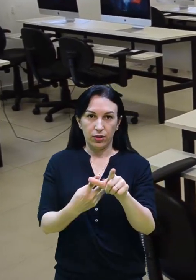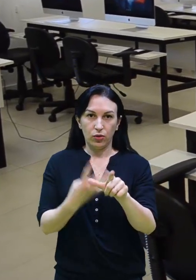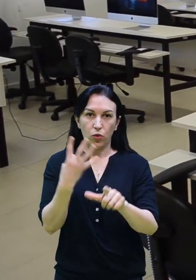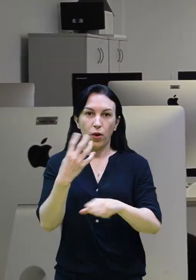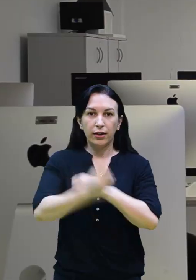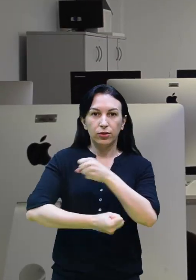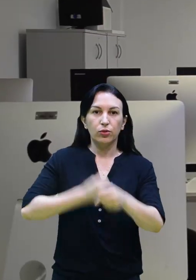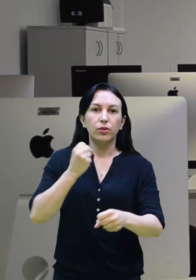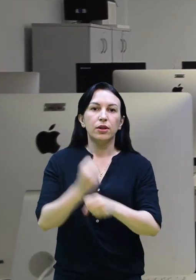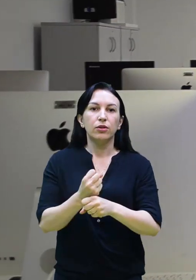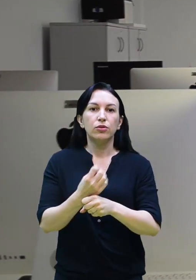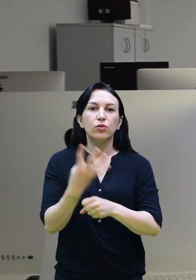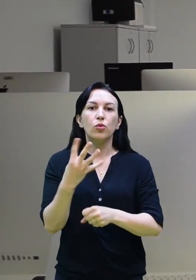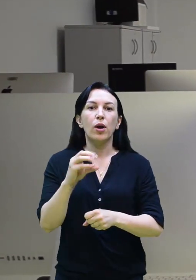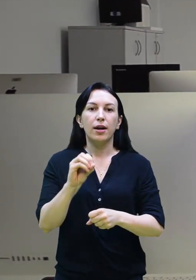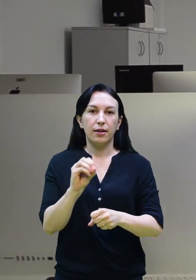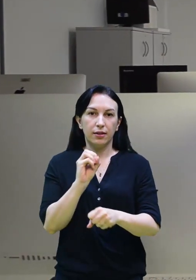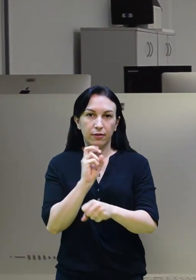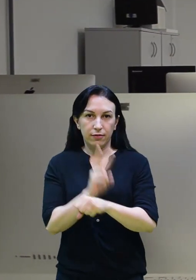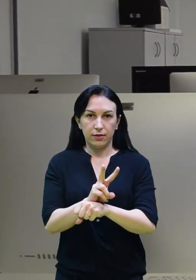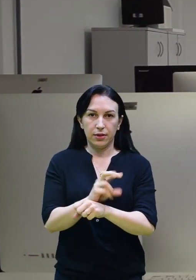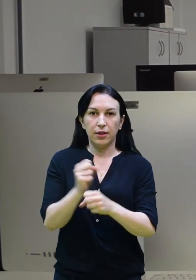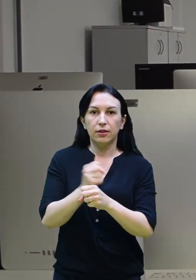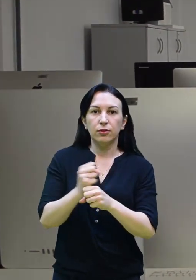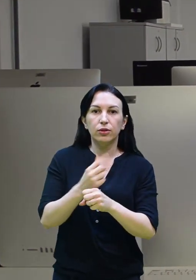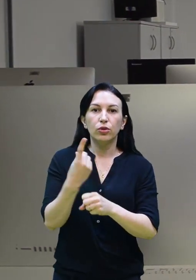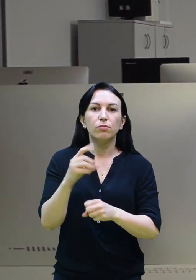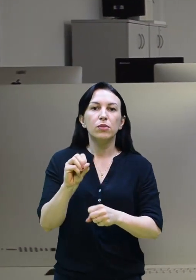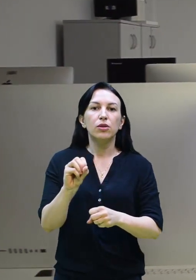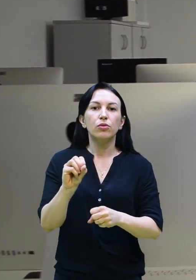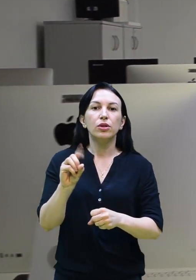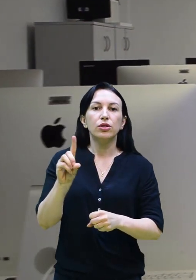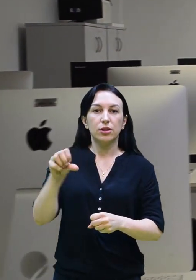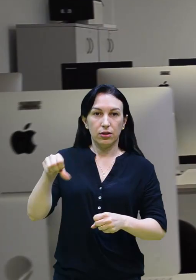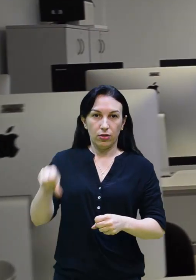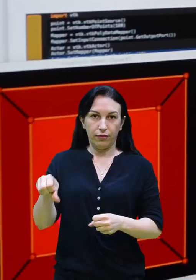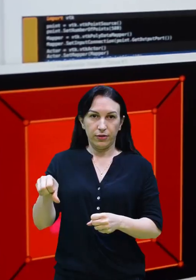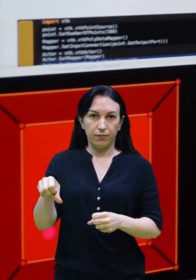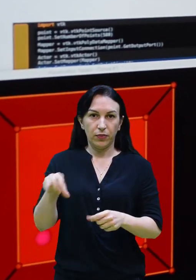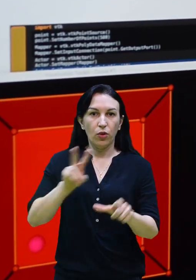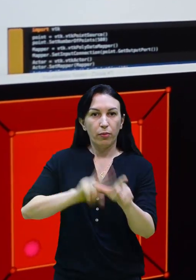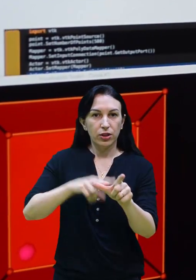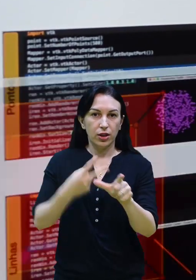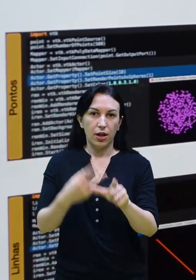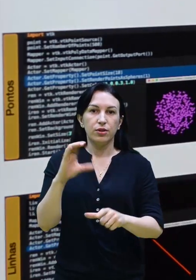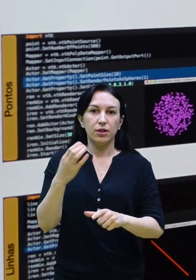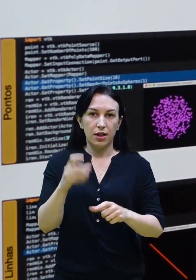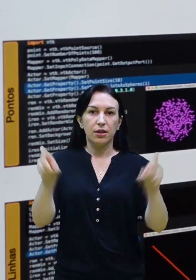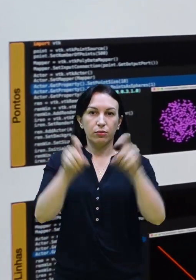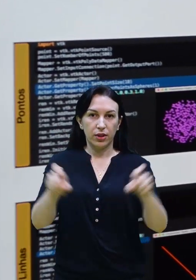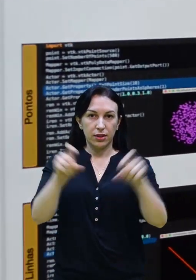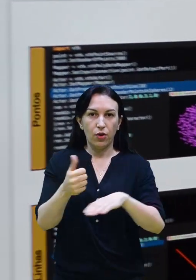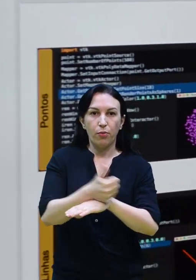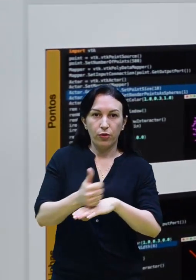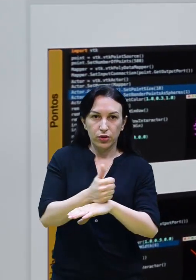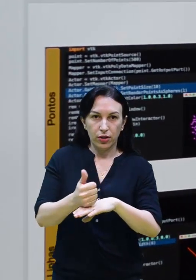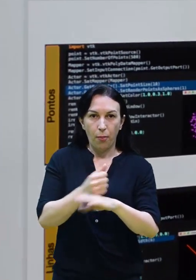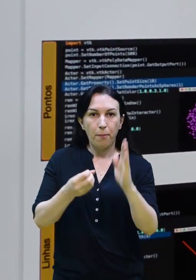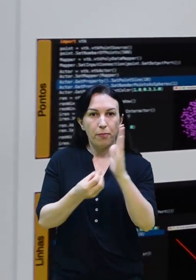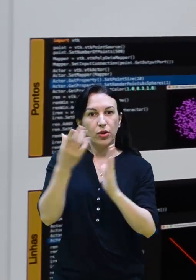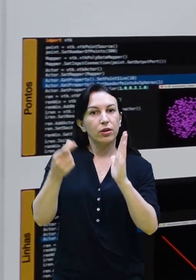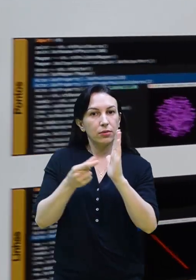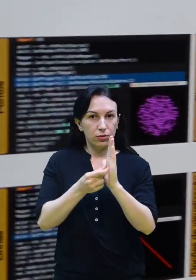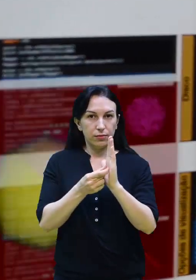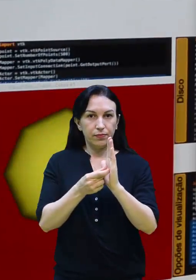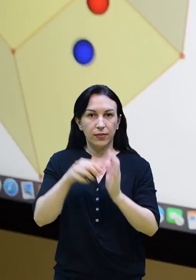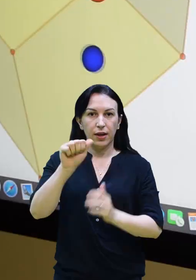anos, e estamos oferecendo 40 vagas a partir do ano de 2019. O bacharel em Ciência da Computação é um profissional habilitado